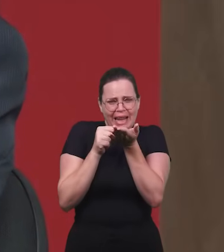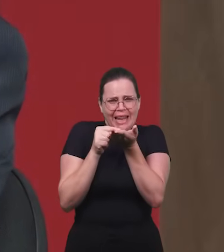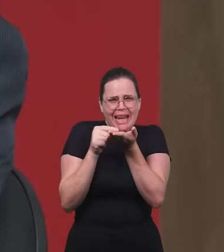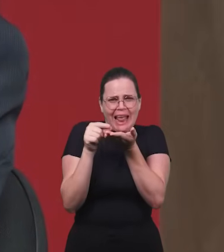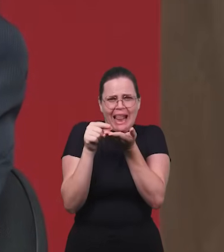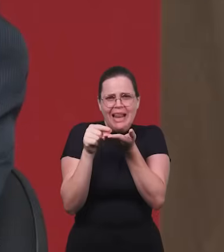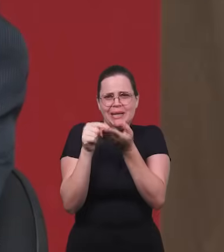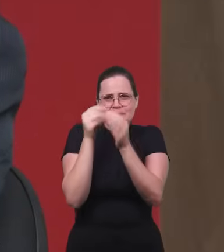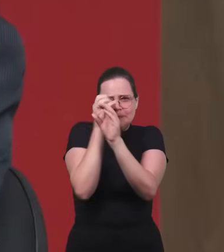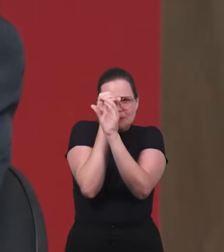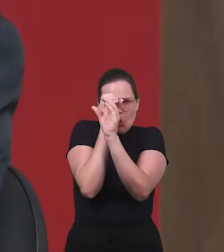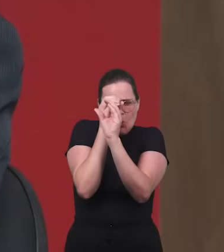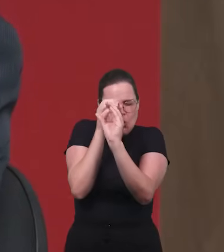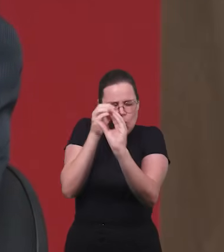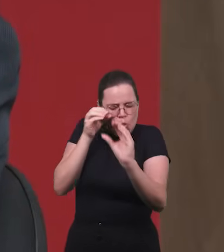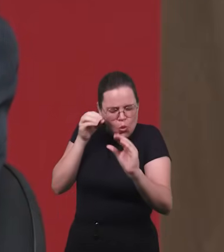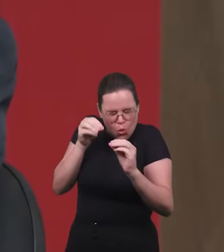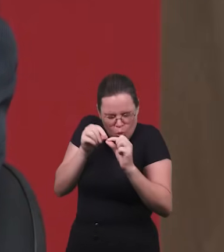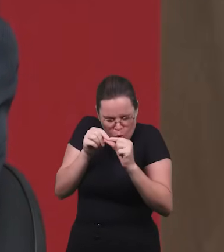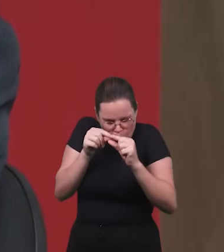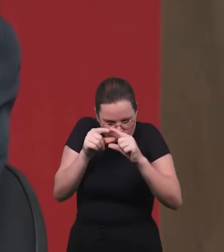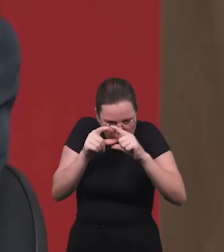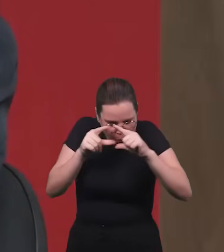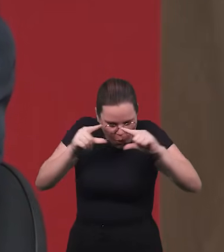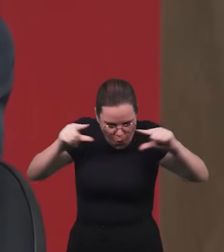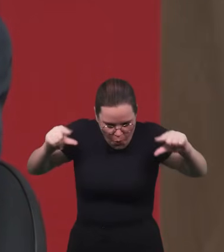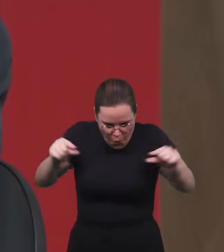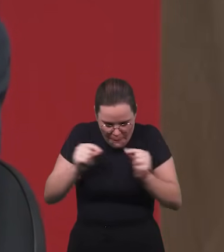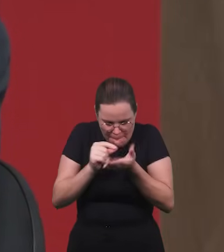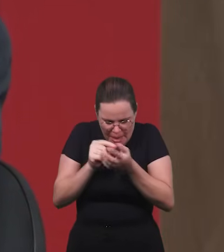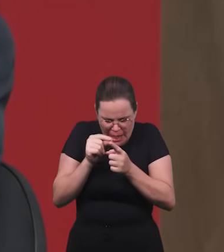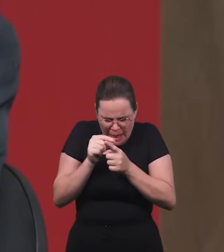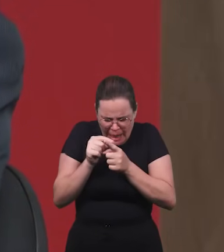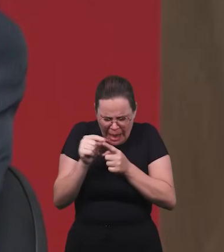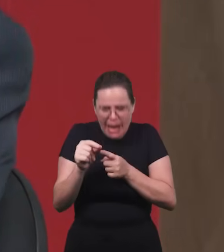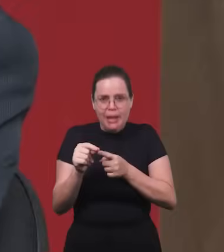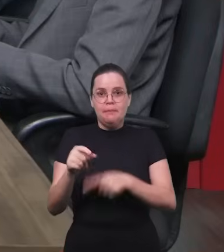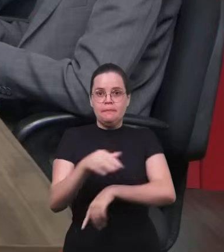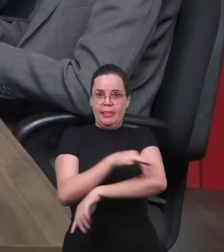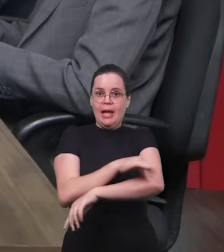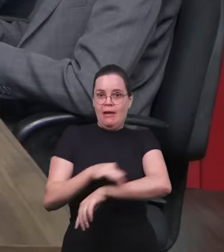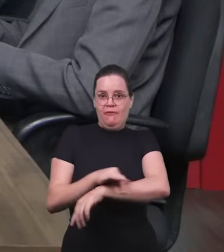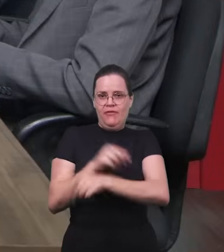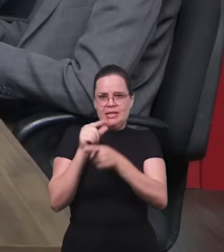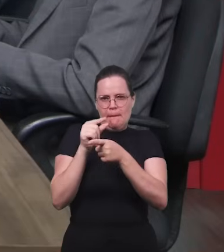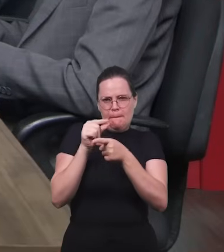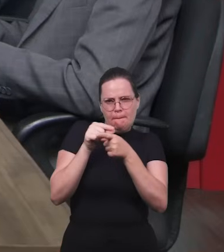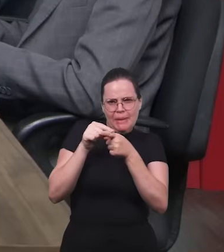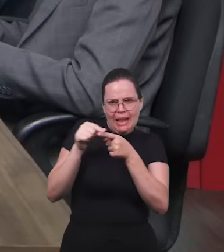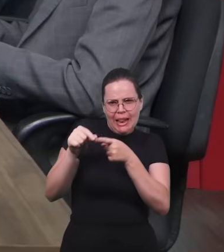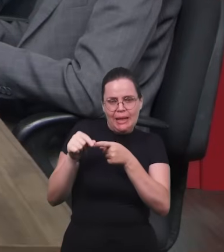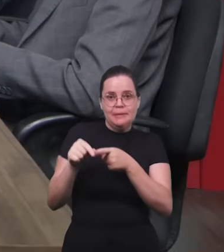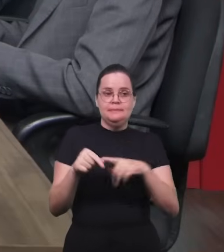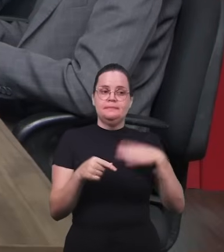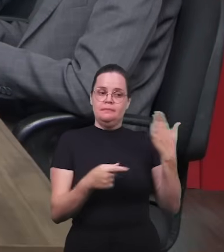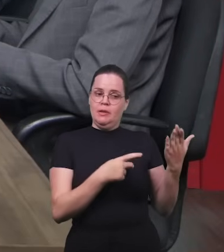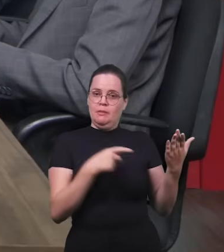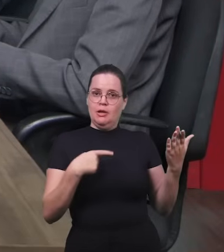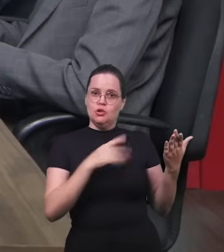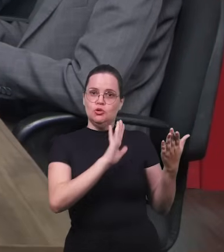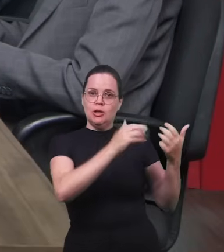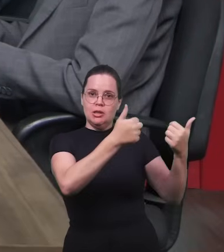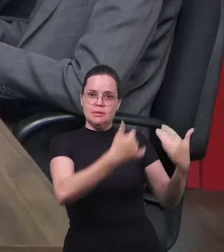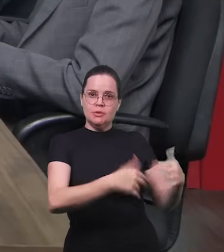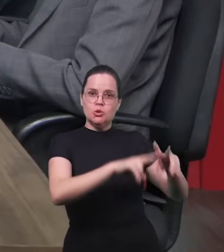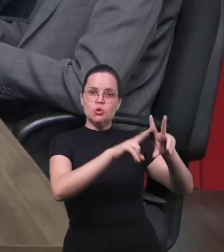né? Estamos falando da física quântica, né? Como é que a gente pode trazer, o pastor Tiago que falou da física clássica e até